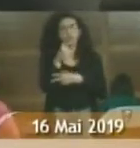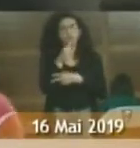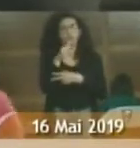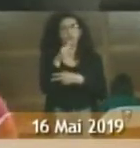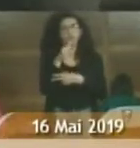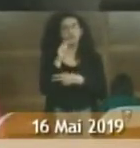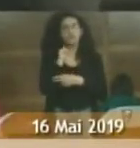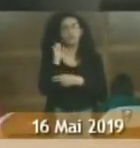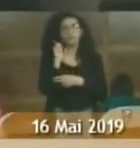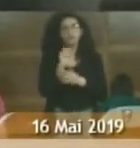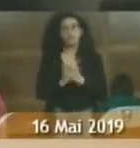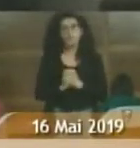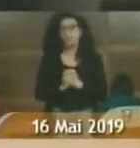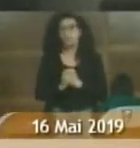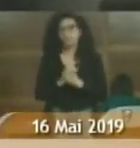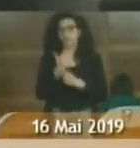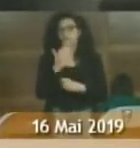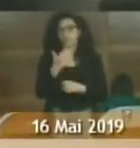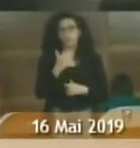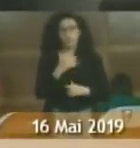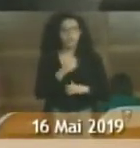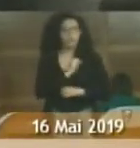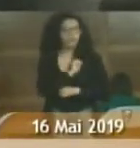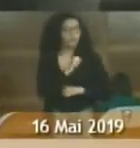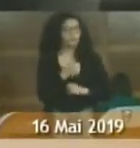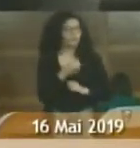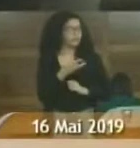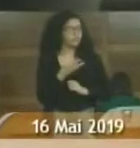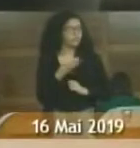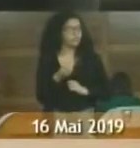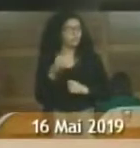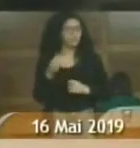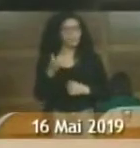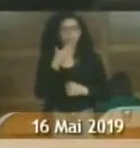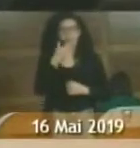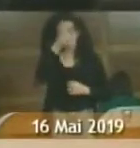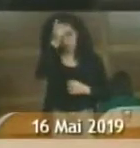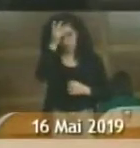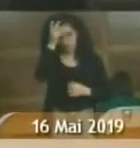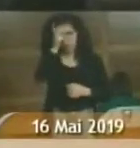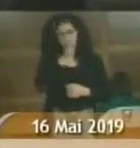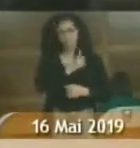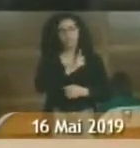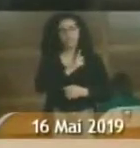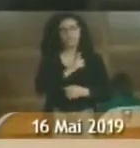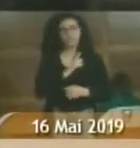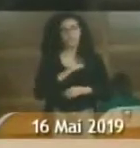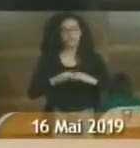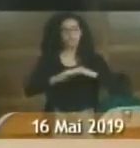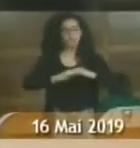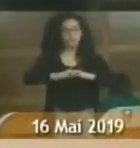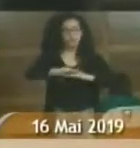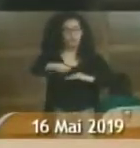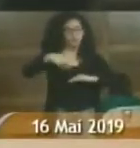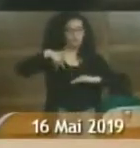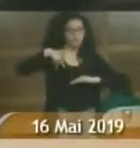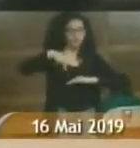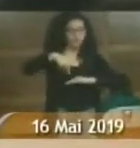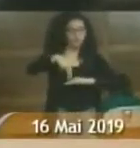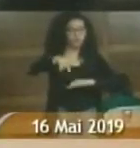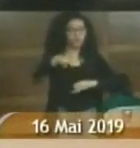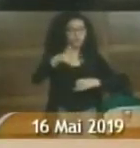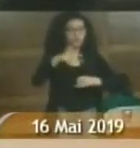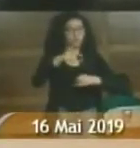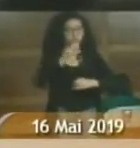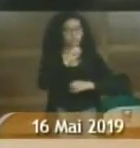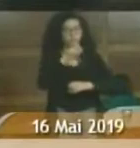de abril de 2019. Indicação número 1363, indicando ao prefeito municipal a colocação do piso na entrada do posto de saúde,